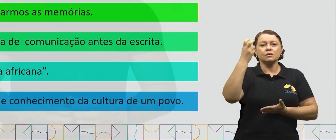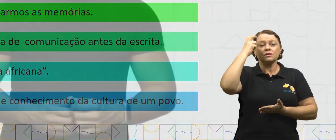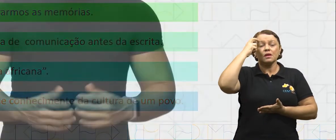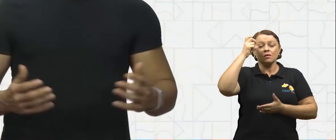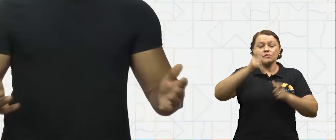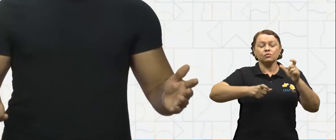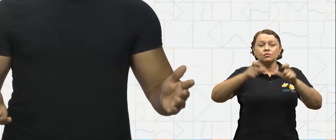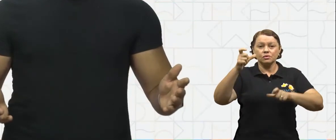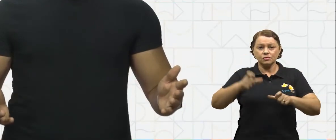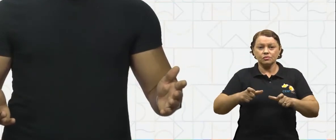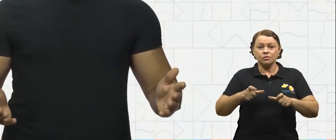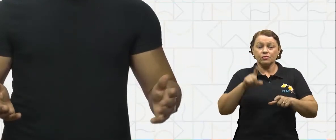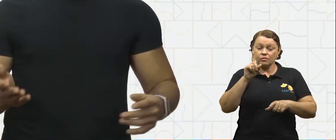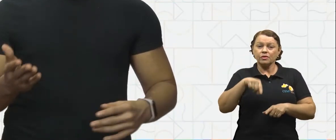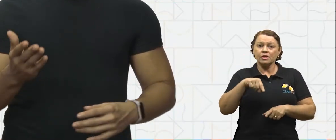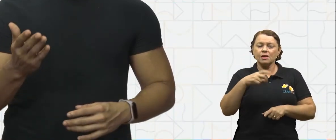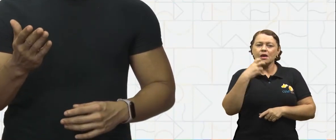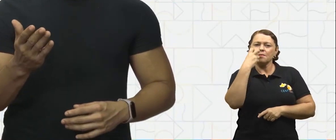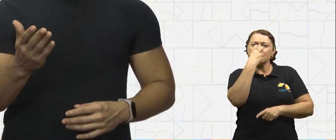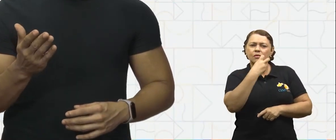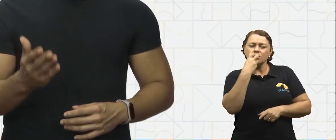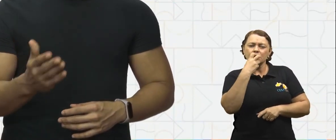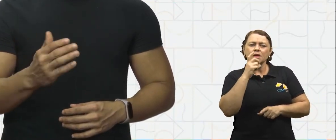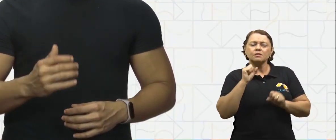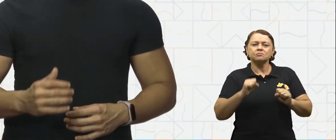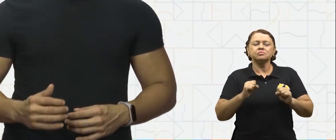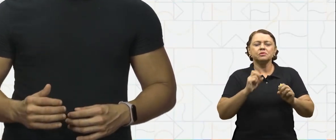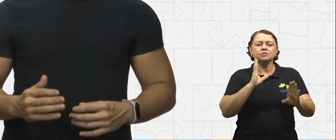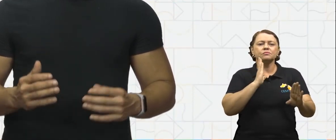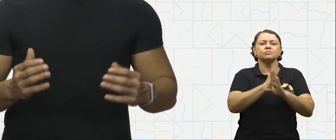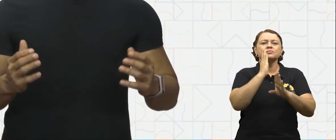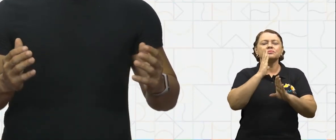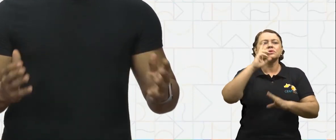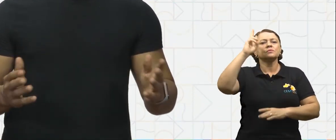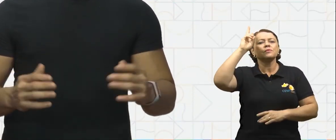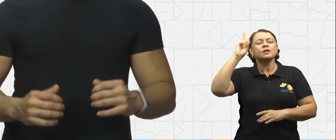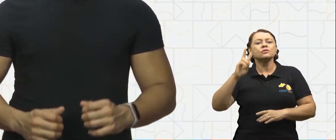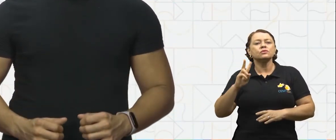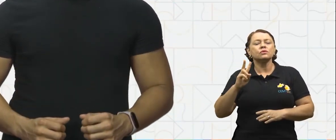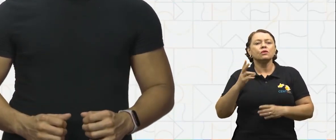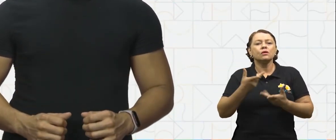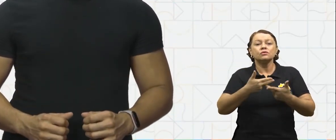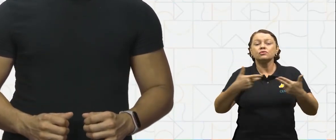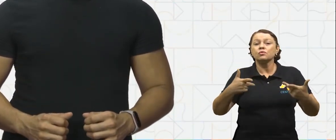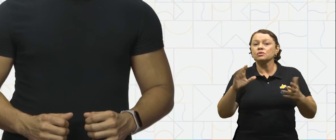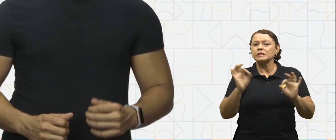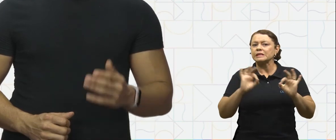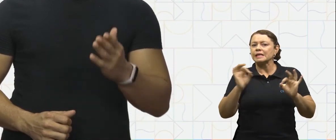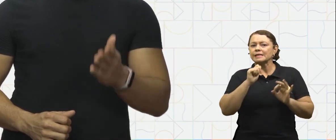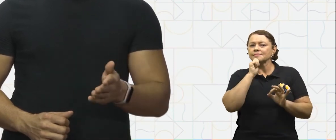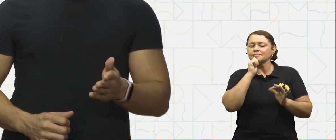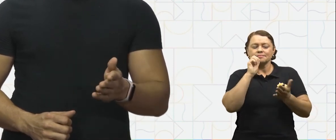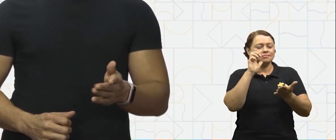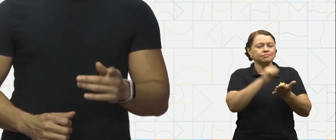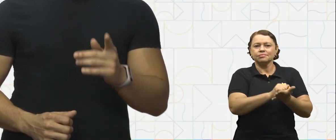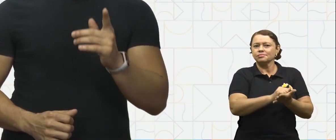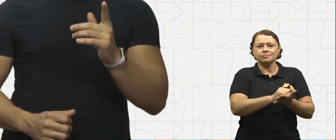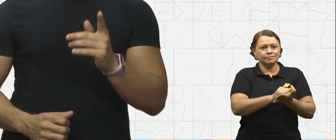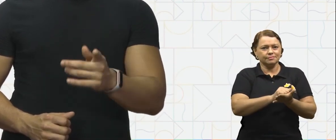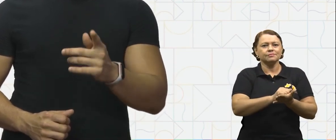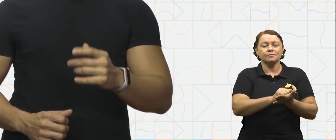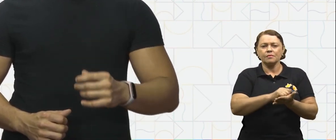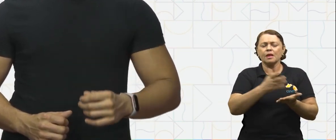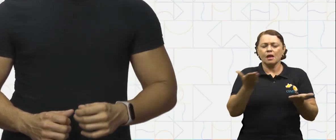povo. Através da oralidade, pode-se descobrir muitas histórias sobre aquilo que não é registrado. Ainda hoje, se